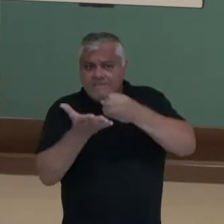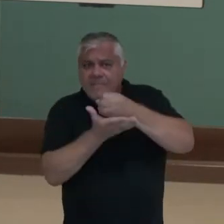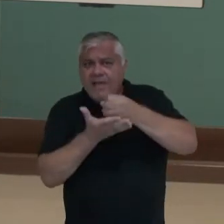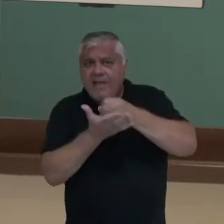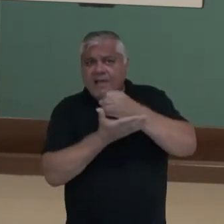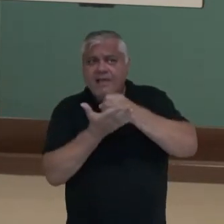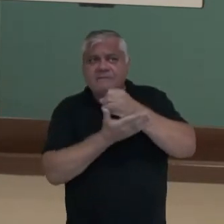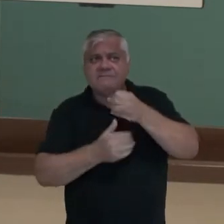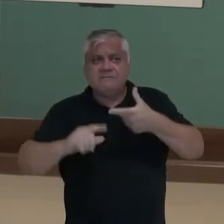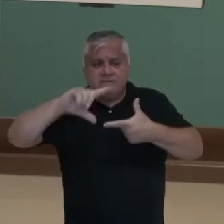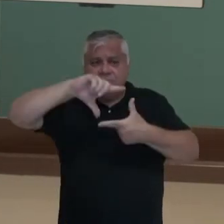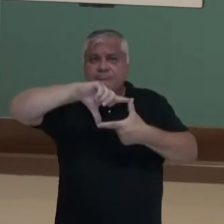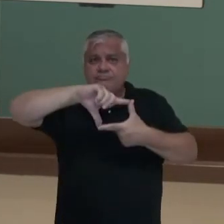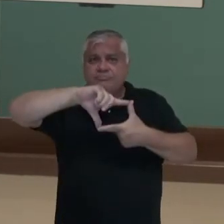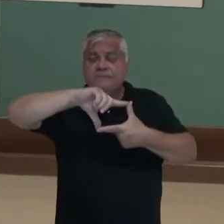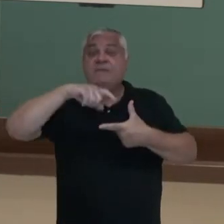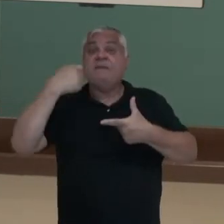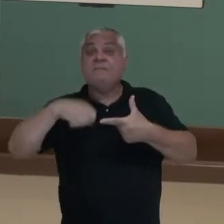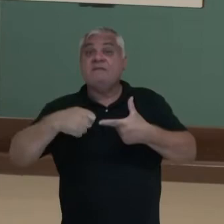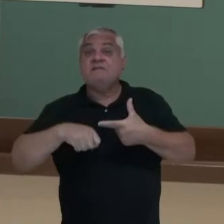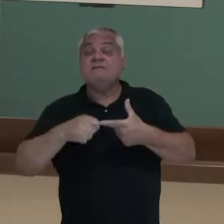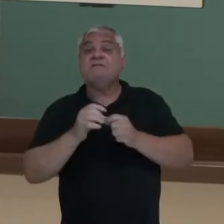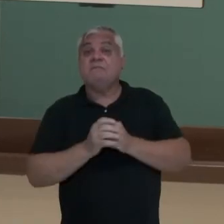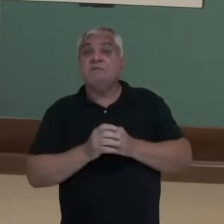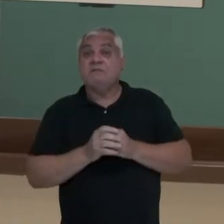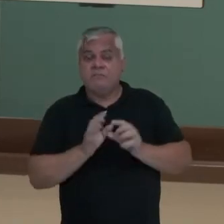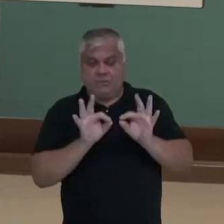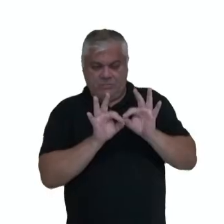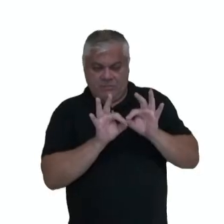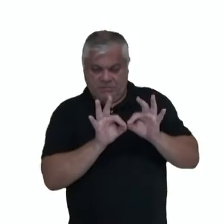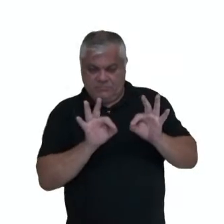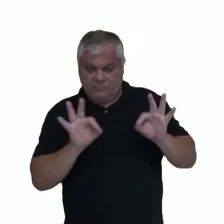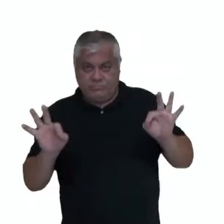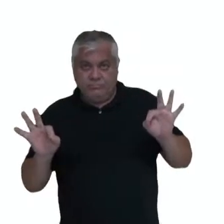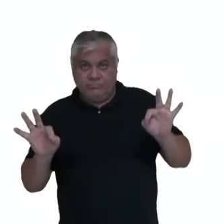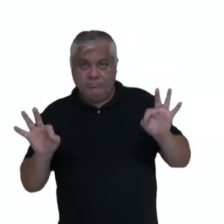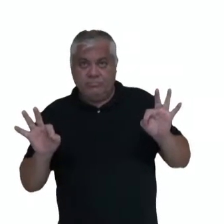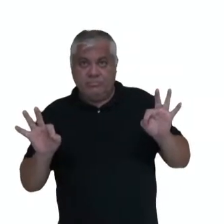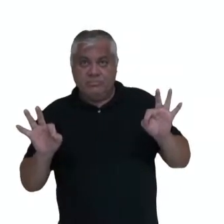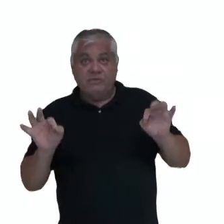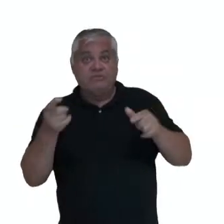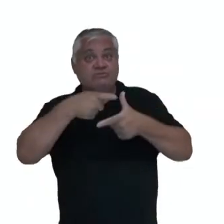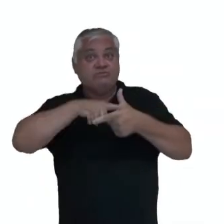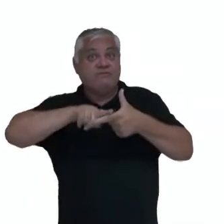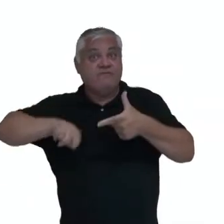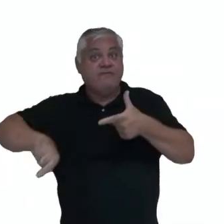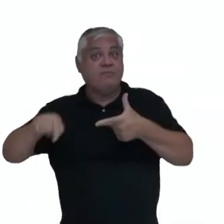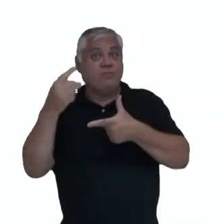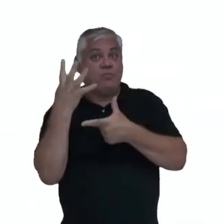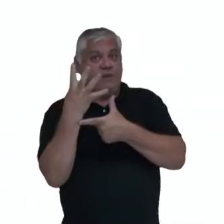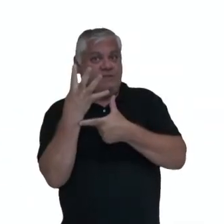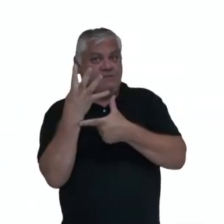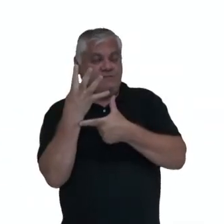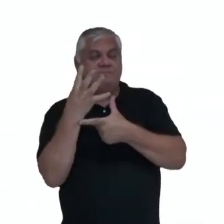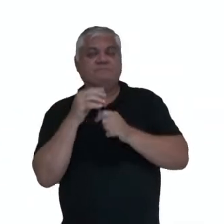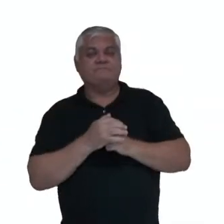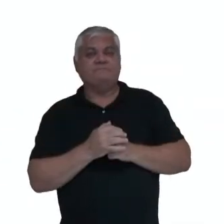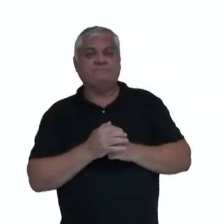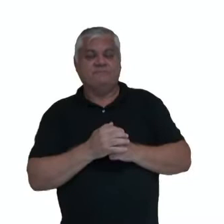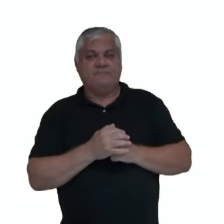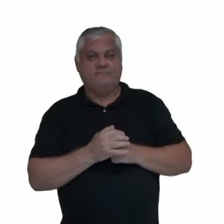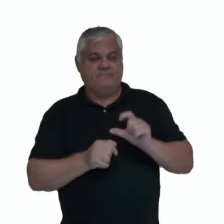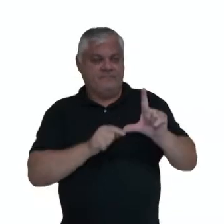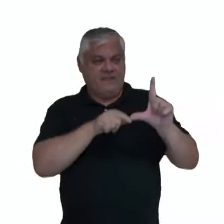quadrada vai ser exatamente o comprimento que a gente acabou de medir, dividido por 4. Então, o lado vai